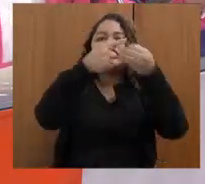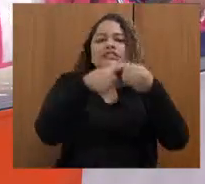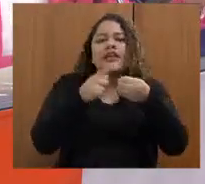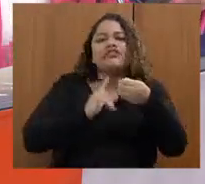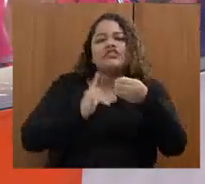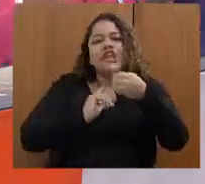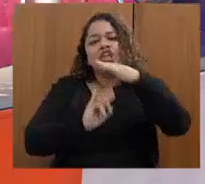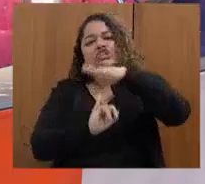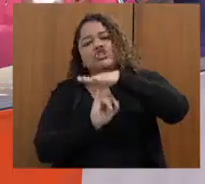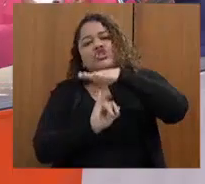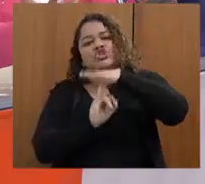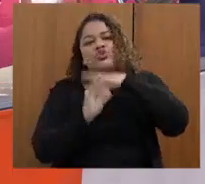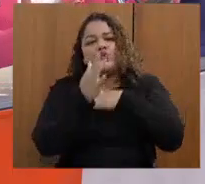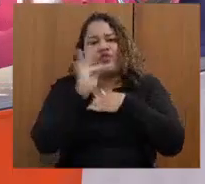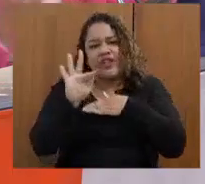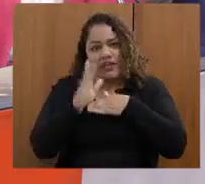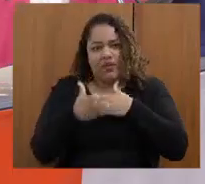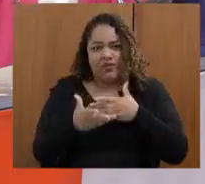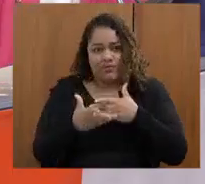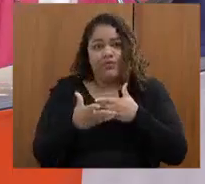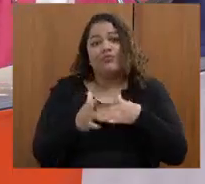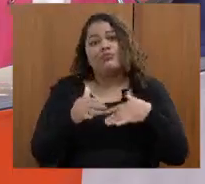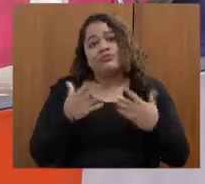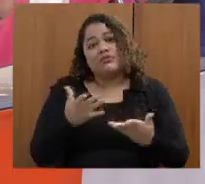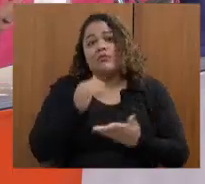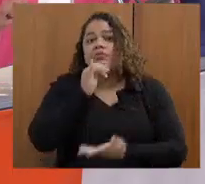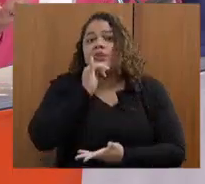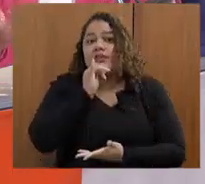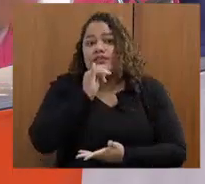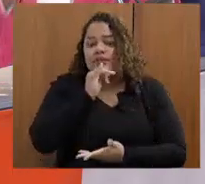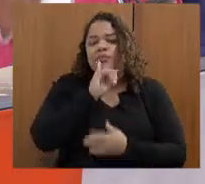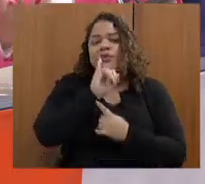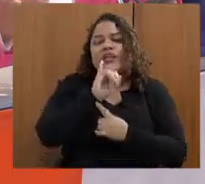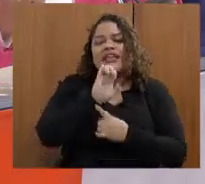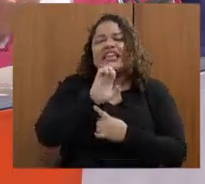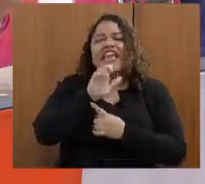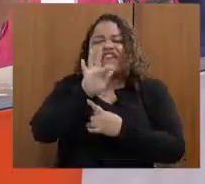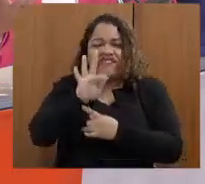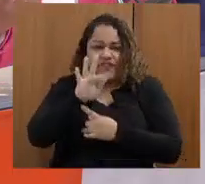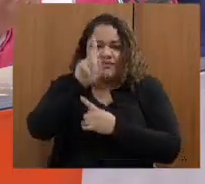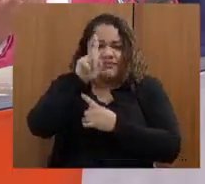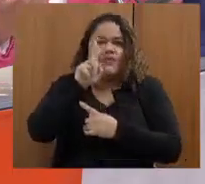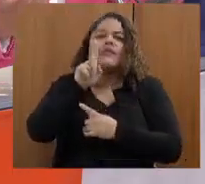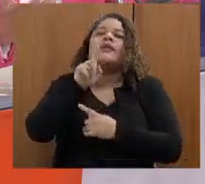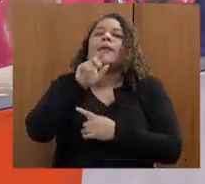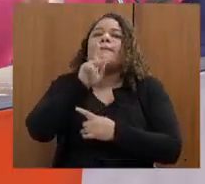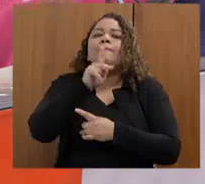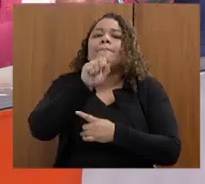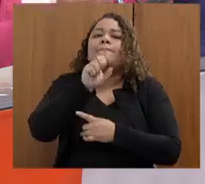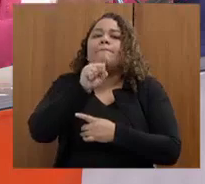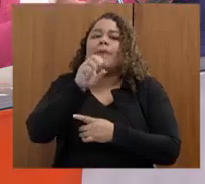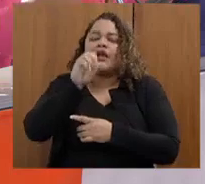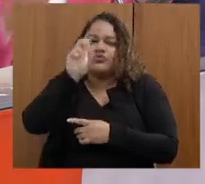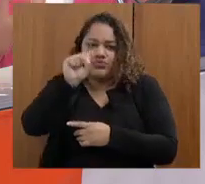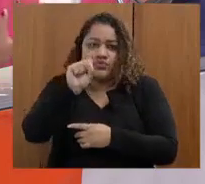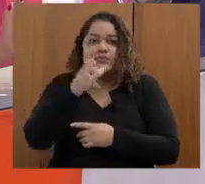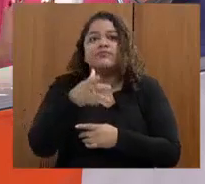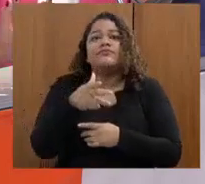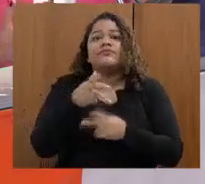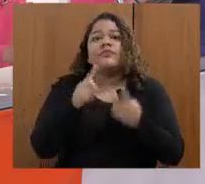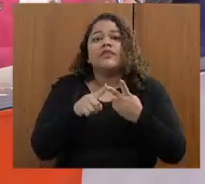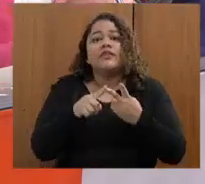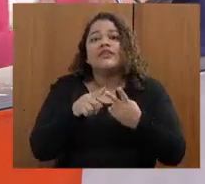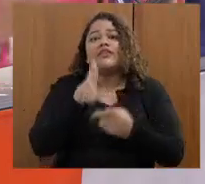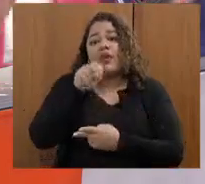universidades federais junto com o Ends então em Passos por exemplo tem o ief e tem a weng em Divinópolis tem a UFSJ e o CEFET e